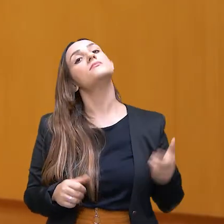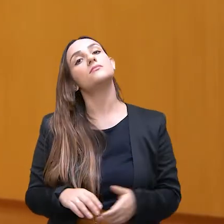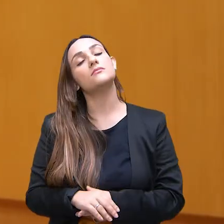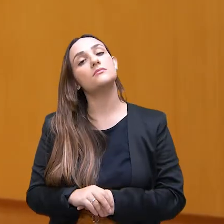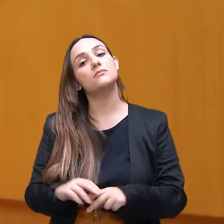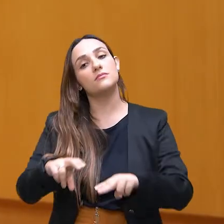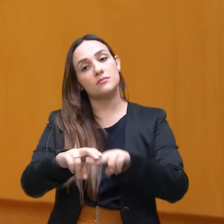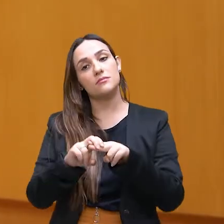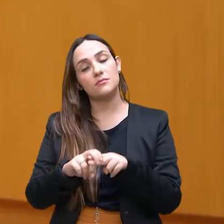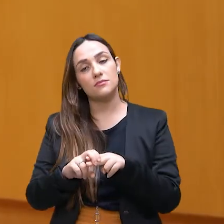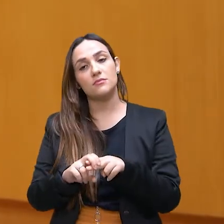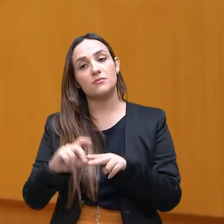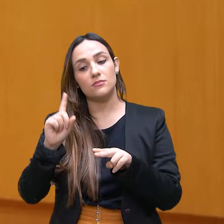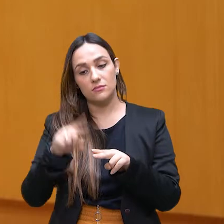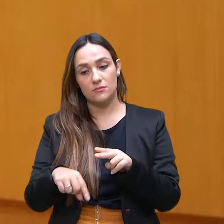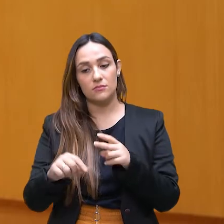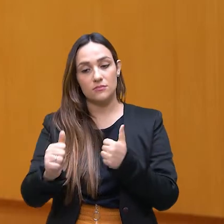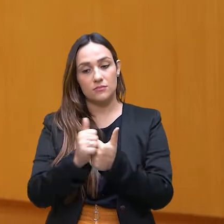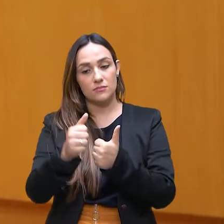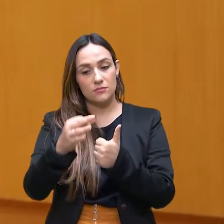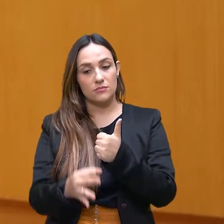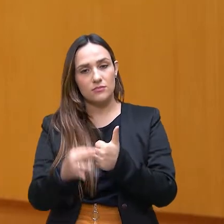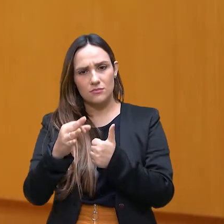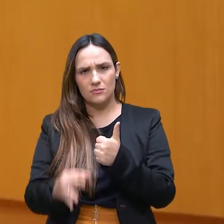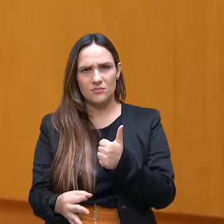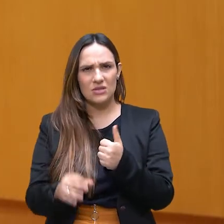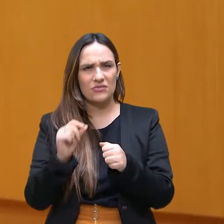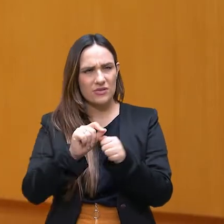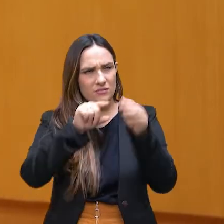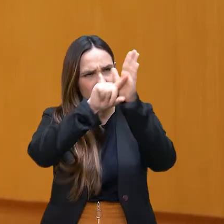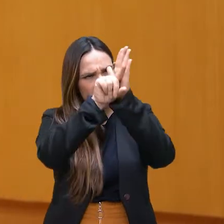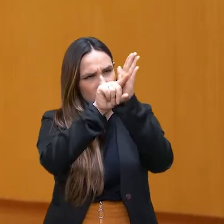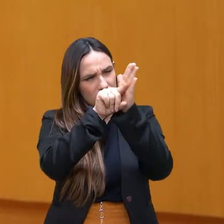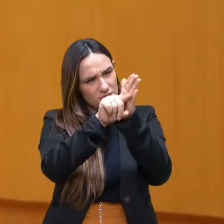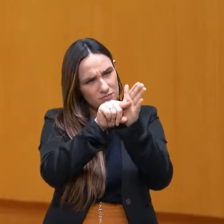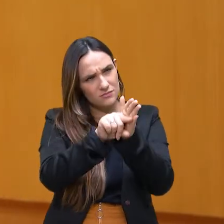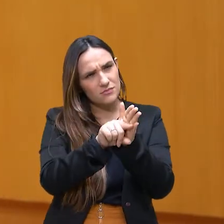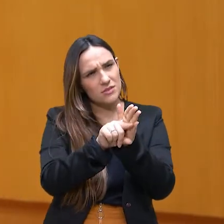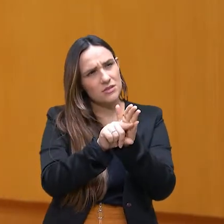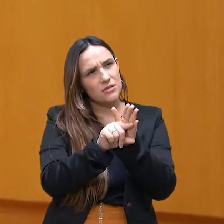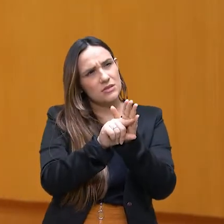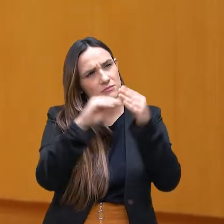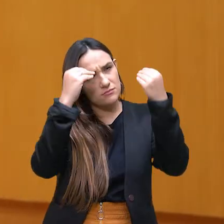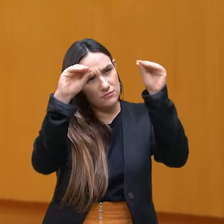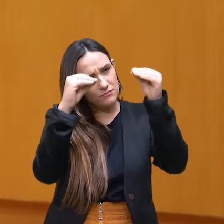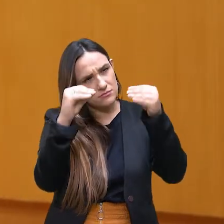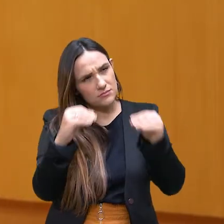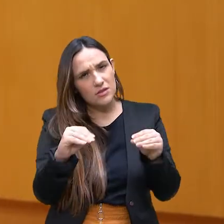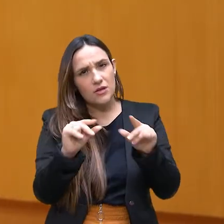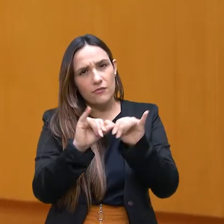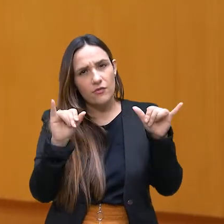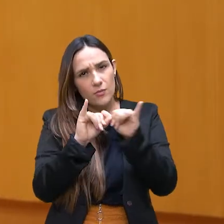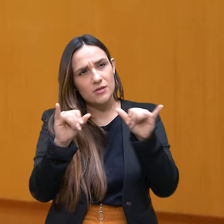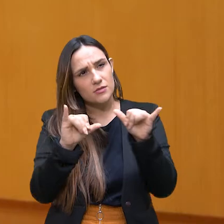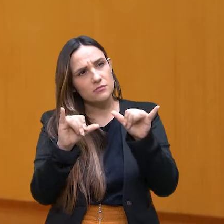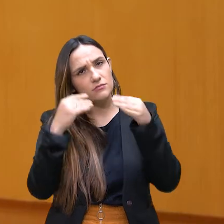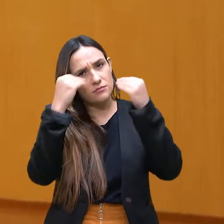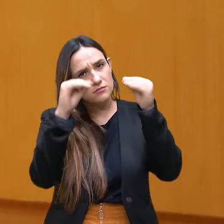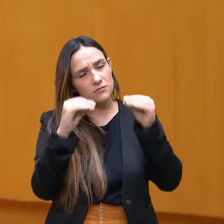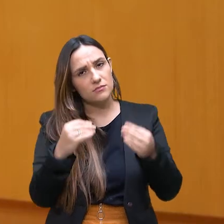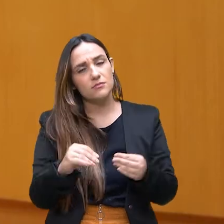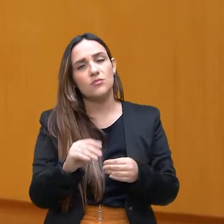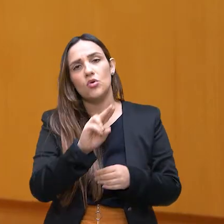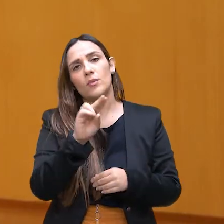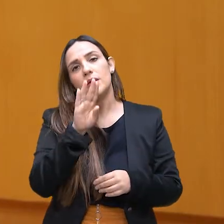BI, a Business Intelligence, e todos os dados, todos os pareceres do NATJUS são